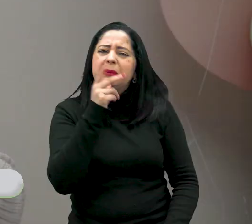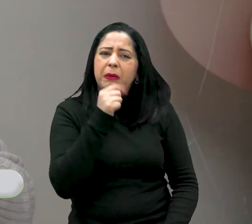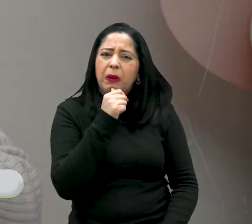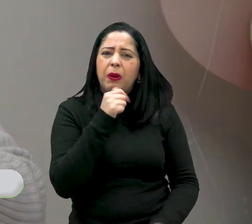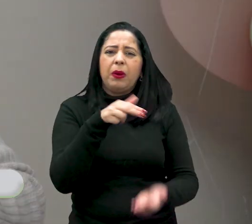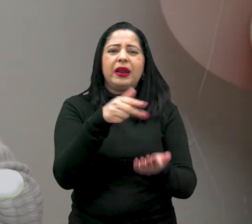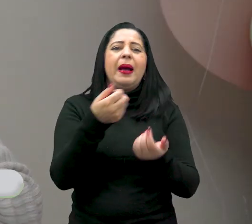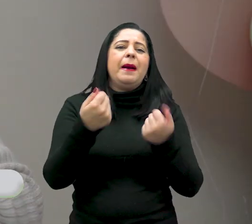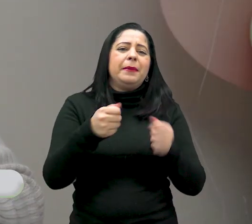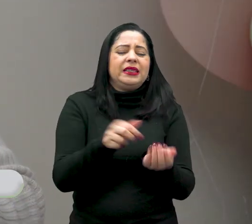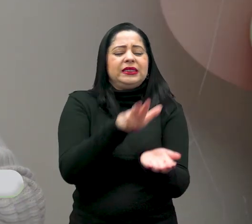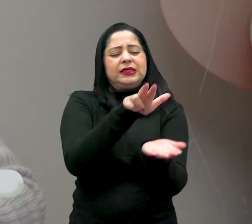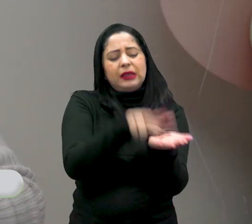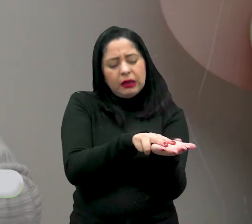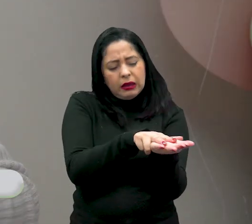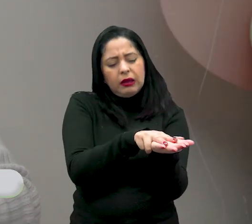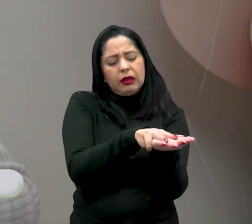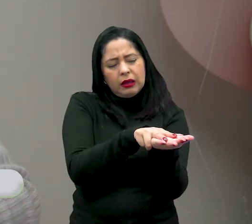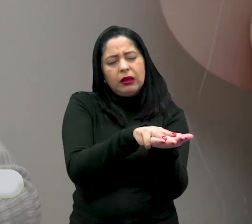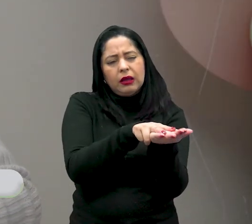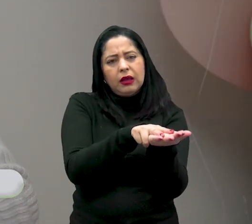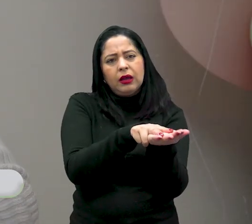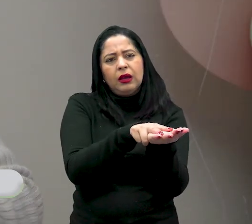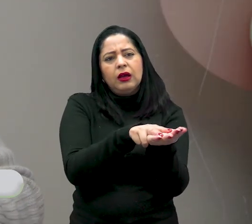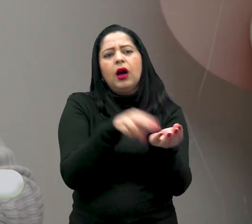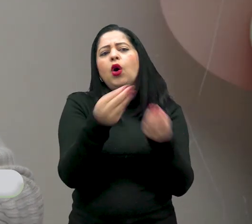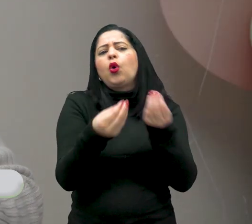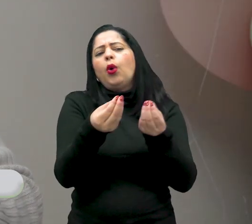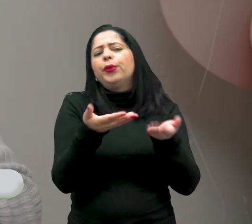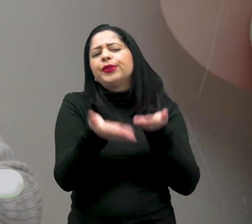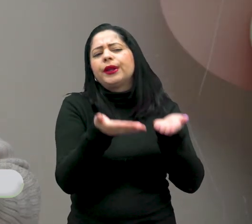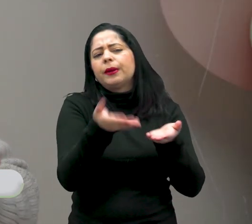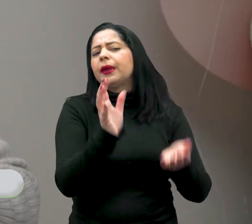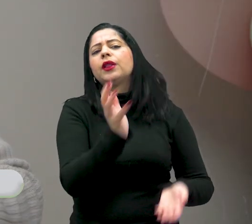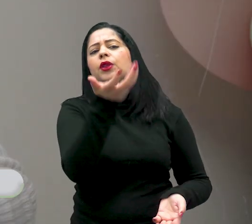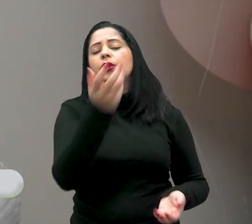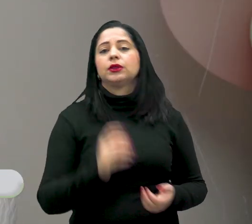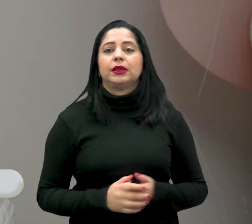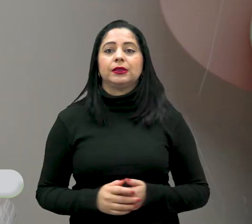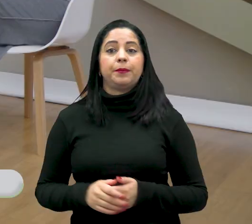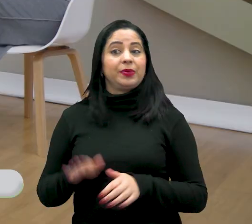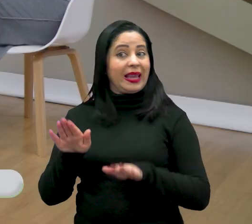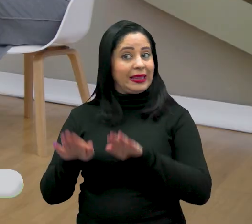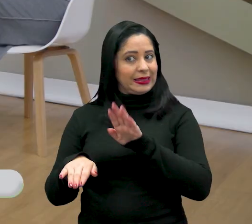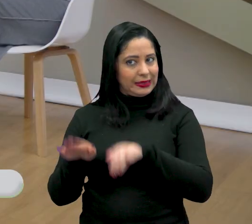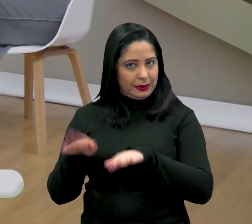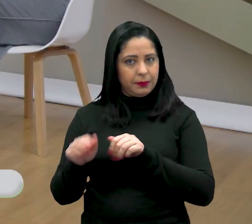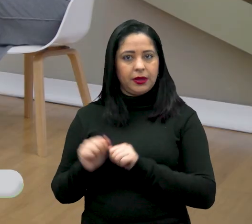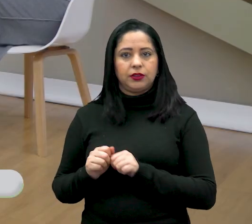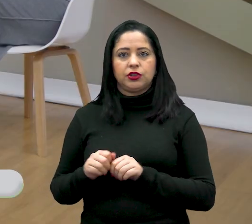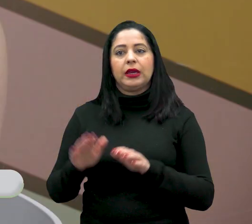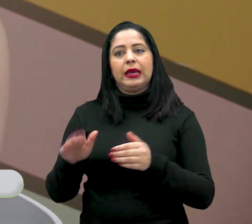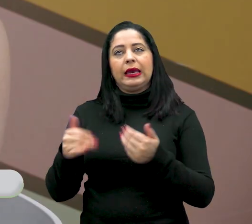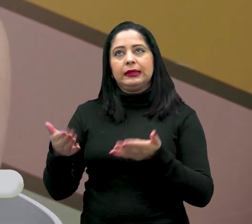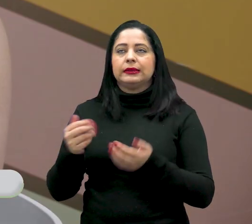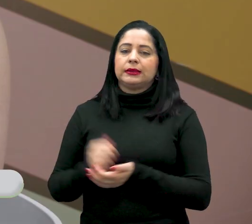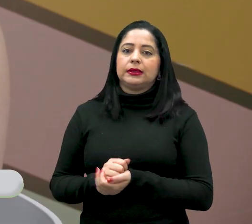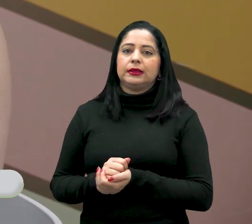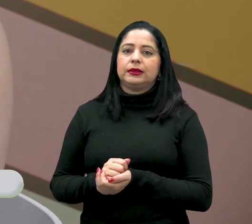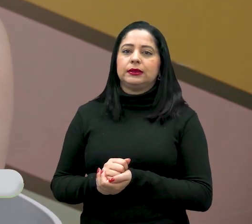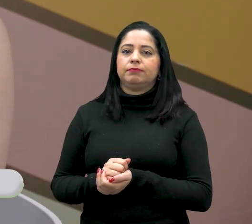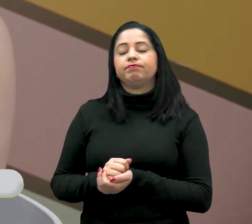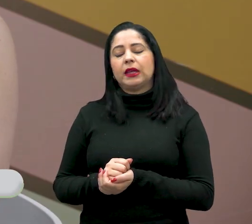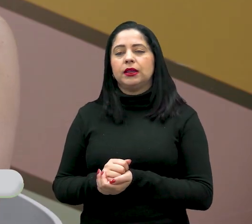ou caminhar, vai precisar ficar imobilizado por muitos meses. Qual que é, assim, a maioria dos casos, como é? Depende do que operou, né? Então